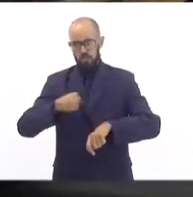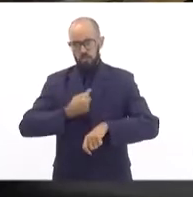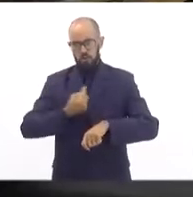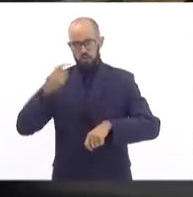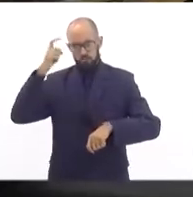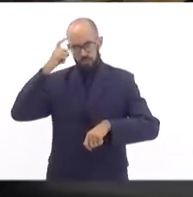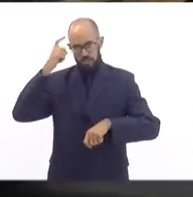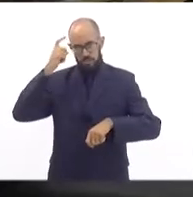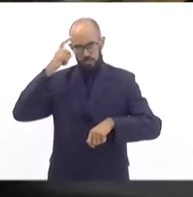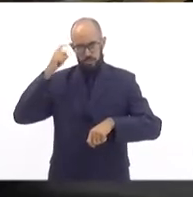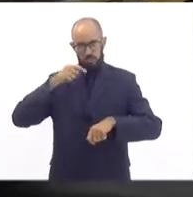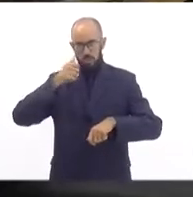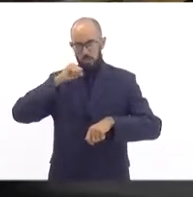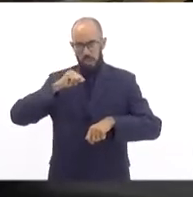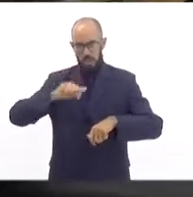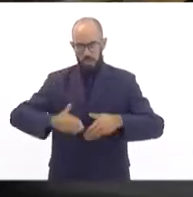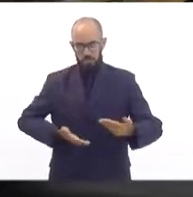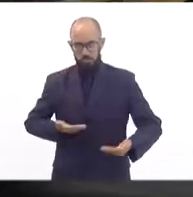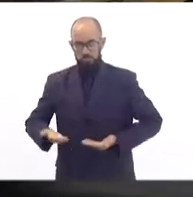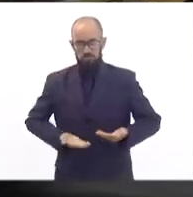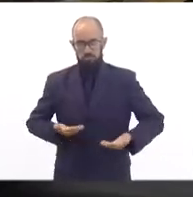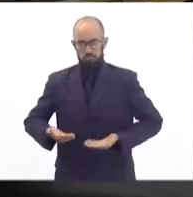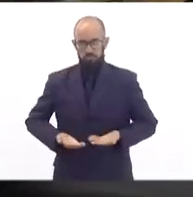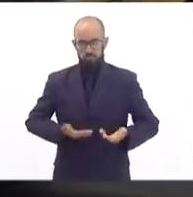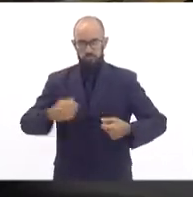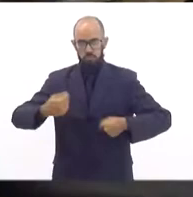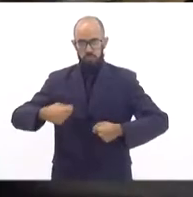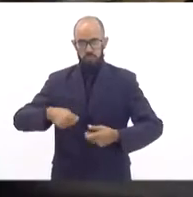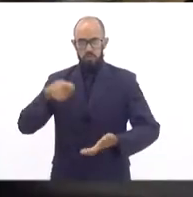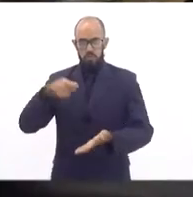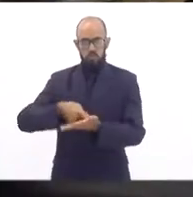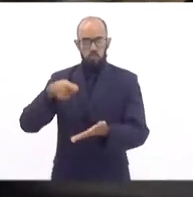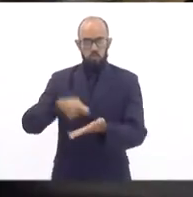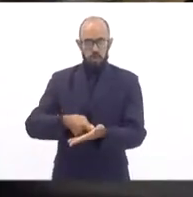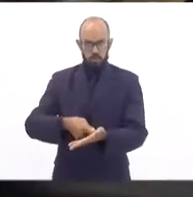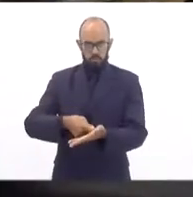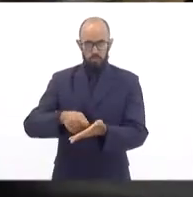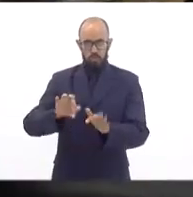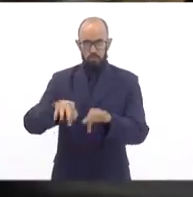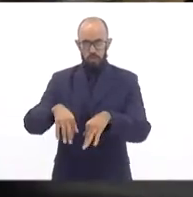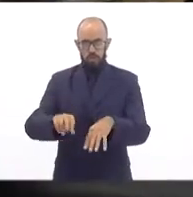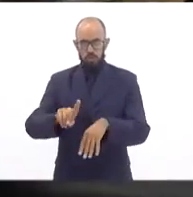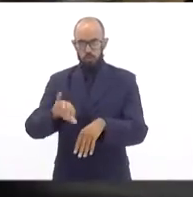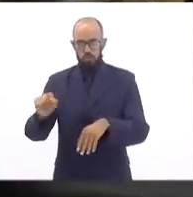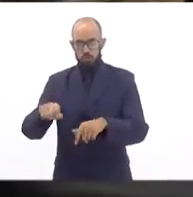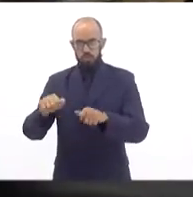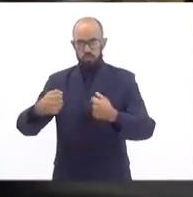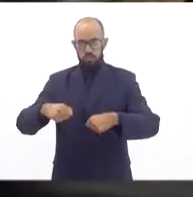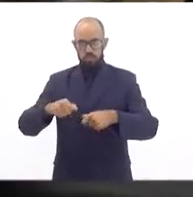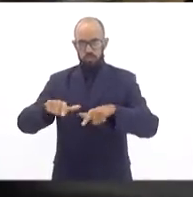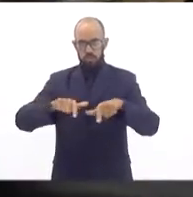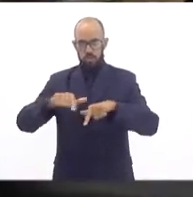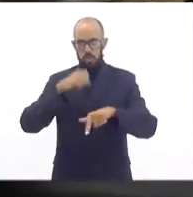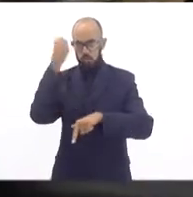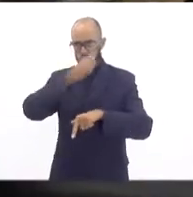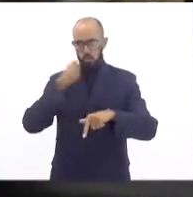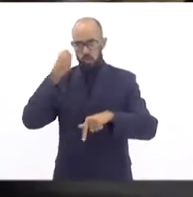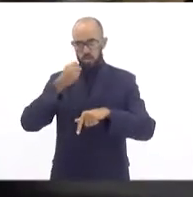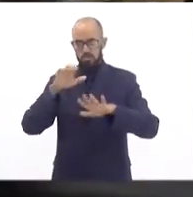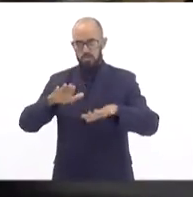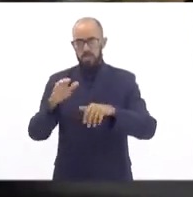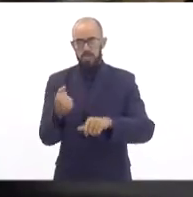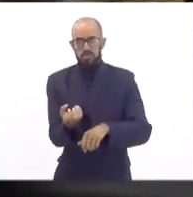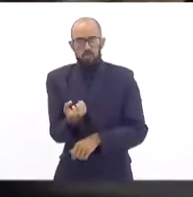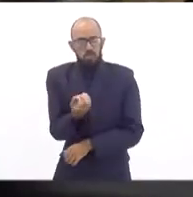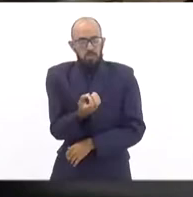uma diarista que tem que cobrar, tem que, ao final do dia, trabalhar 8 horas diárias e que passa 4 horas no